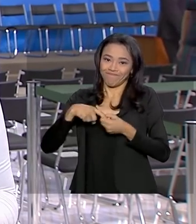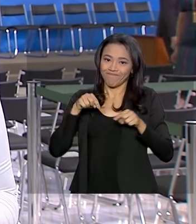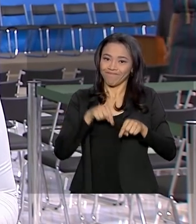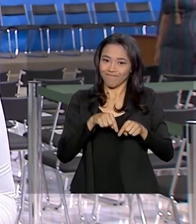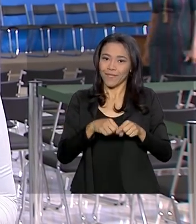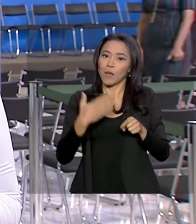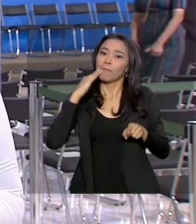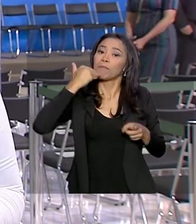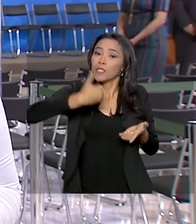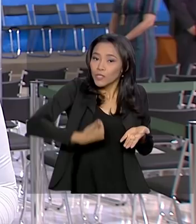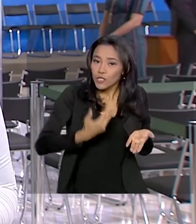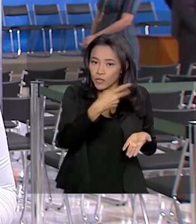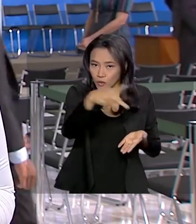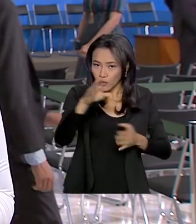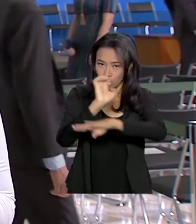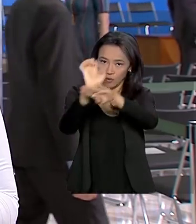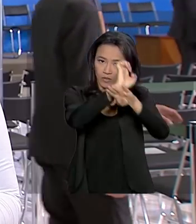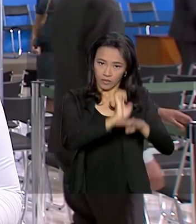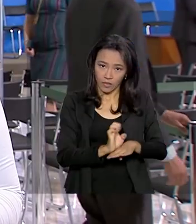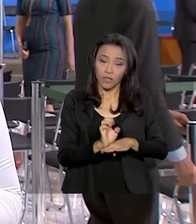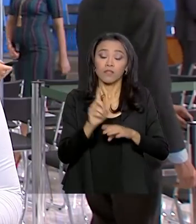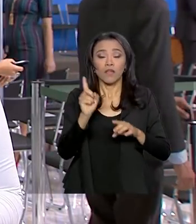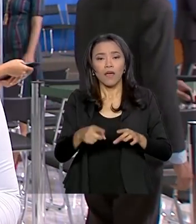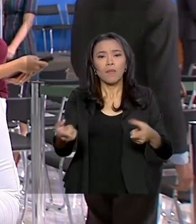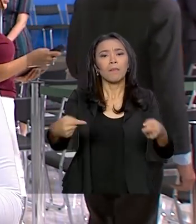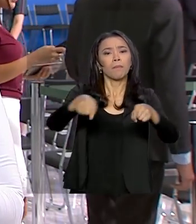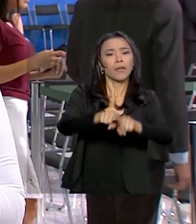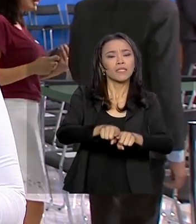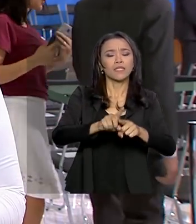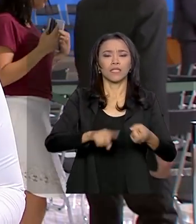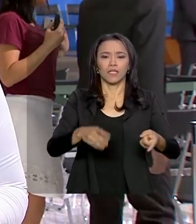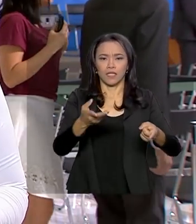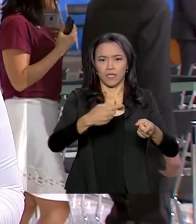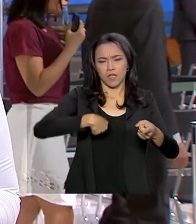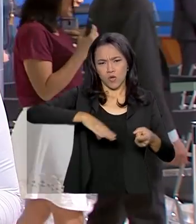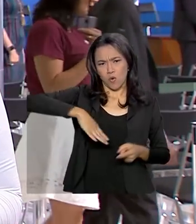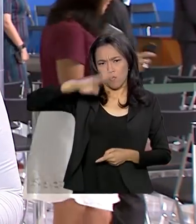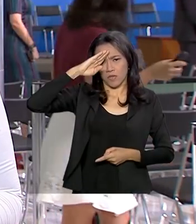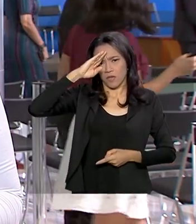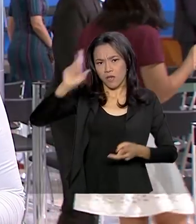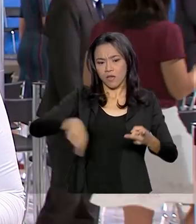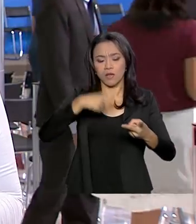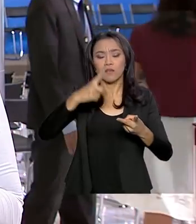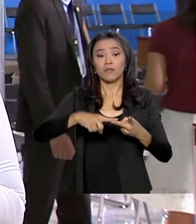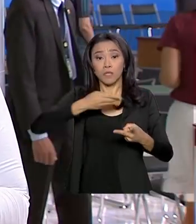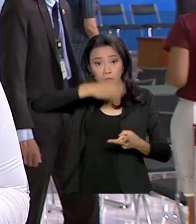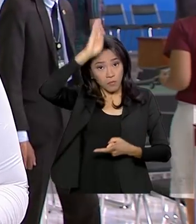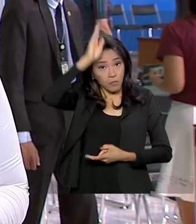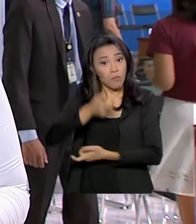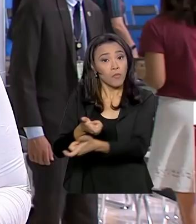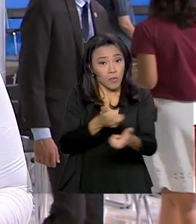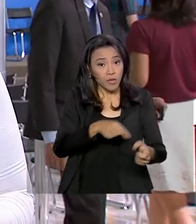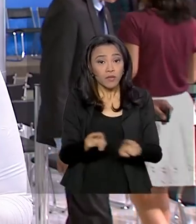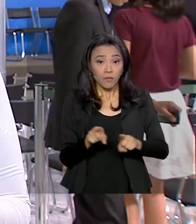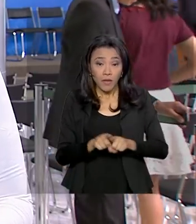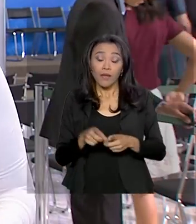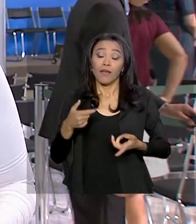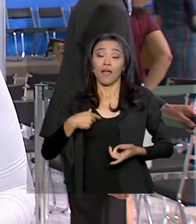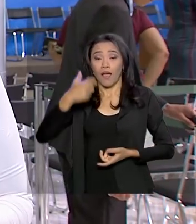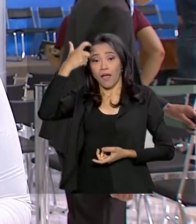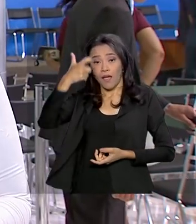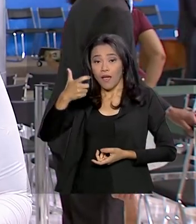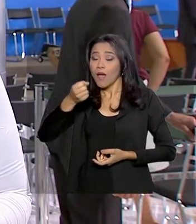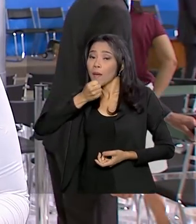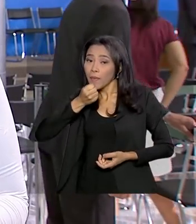parcerias com a Polícia Militar, com os bombeiros e também com o Exército. A repórter Daniele Popov fez uma